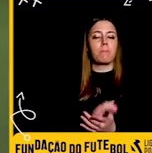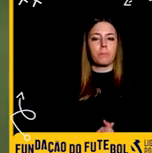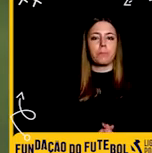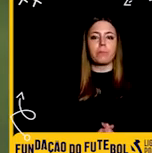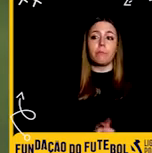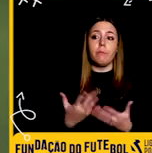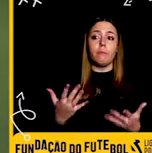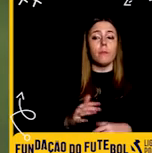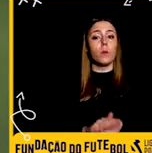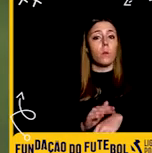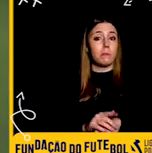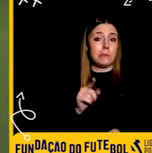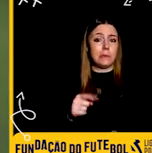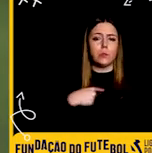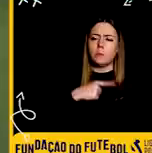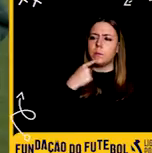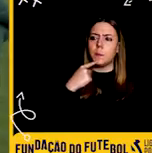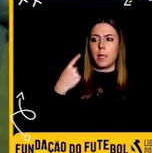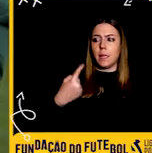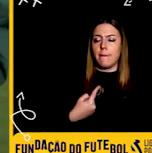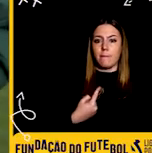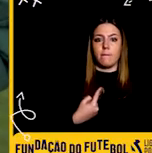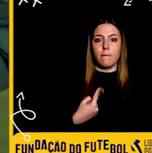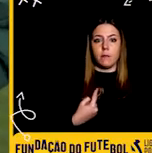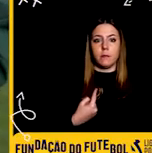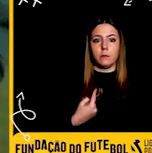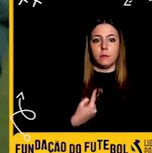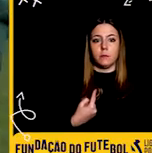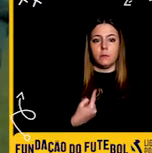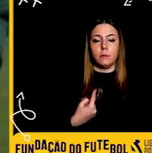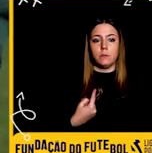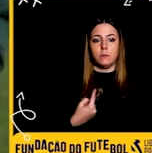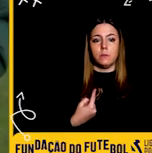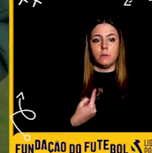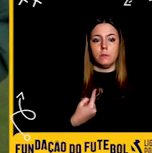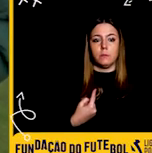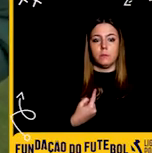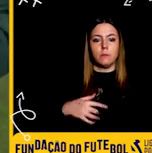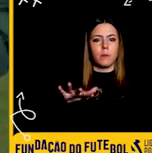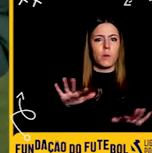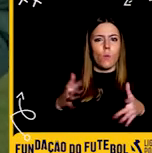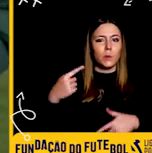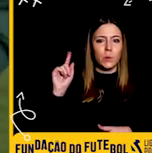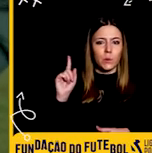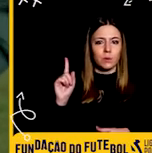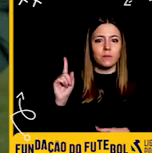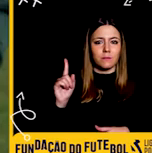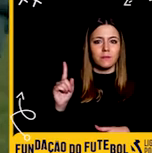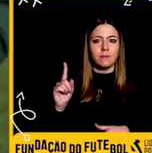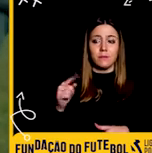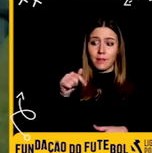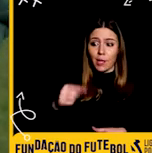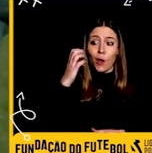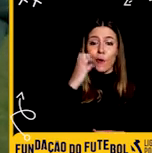que vai ser centenário, então por isso mesmo temos que perceber que não chegamos a um sítio qualquer,